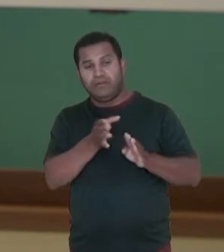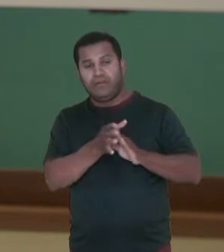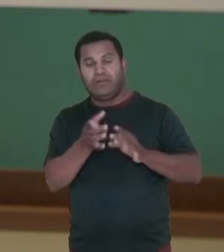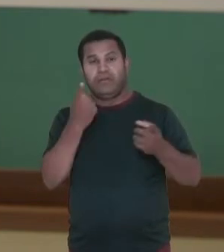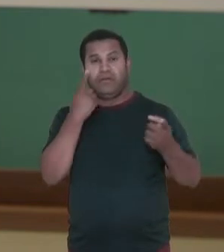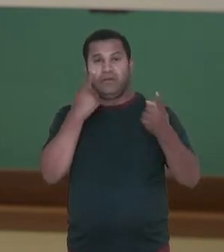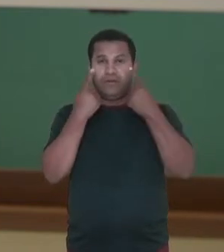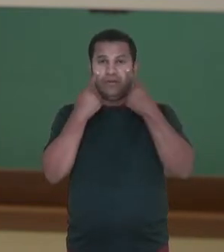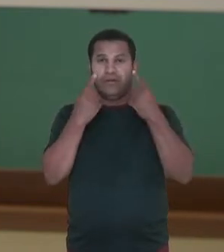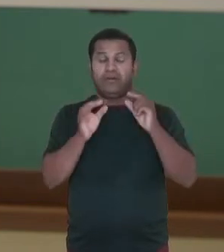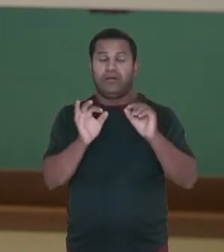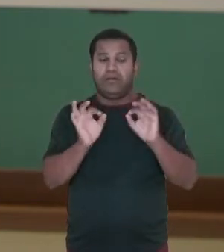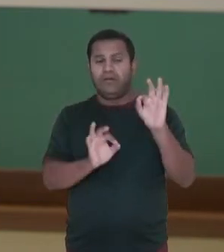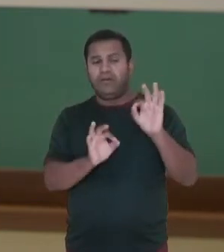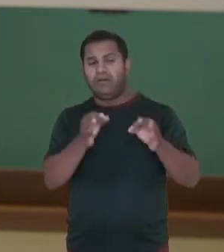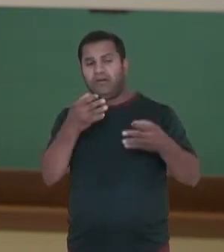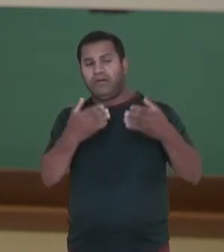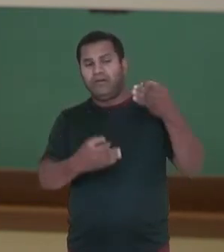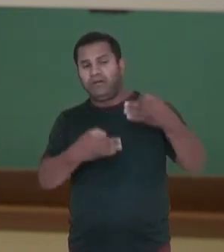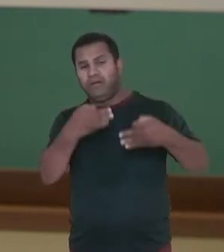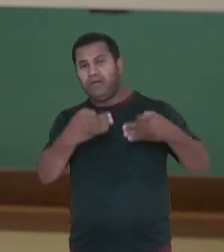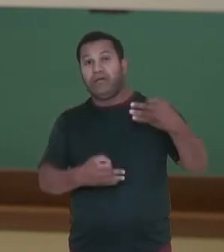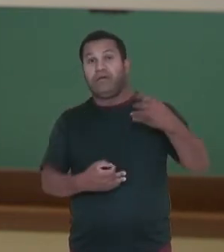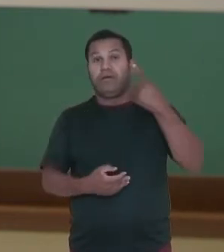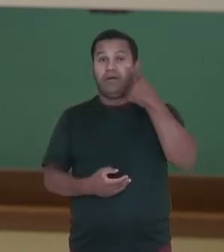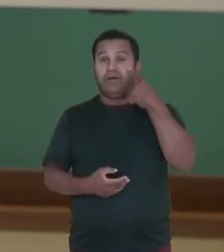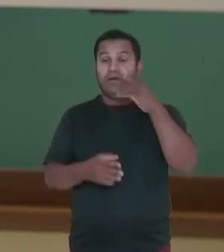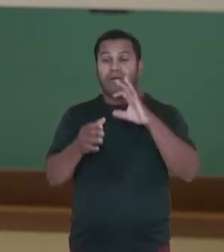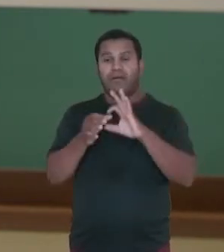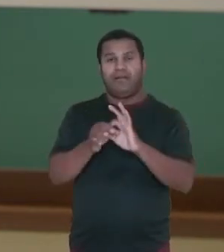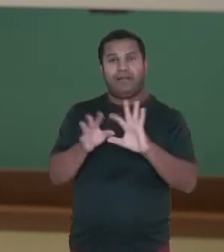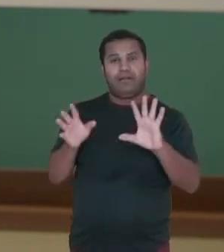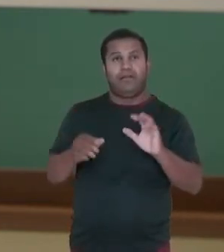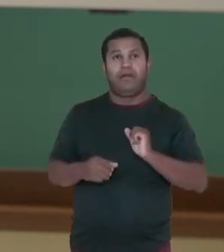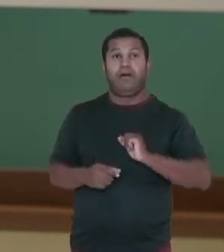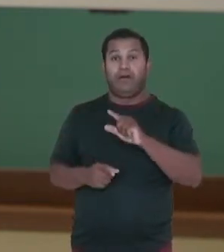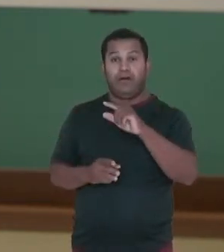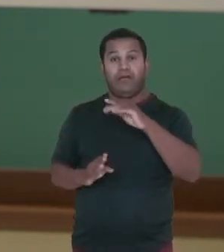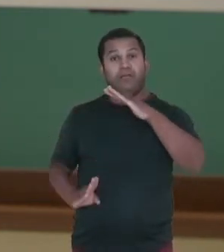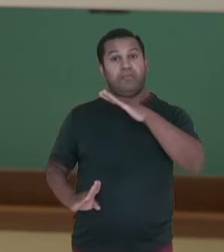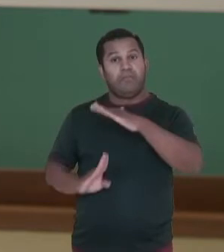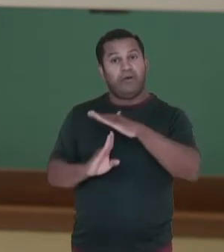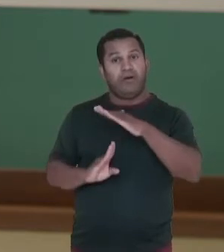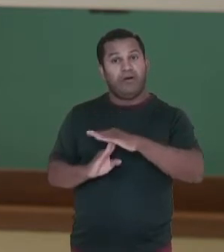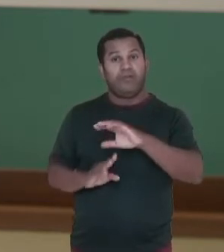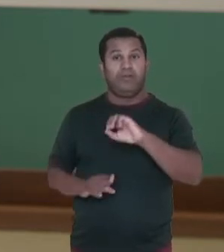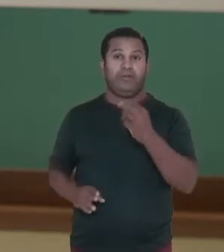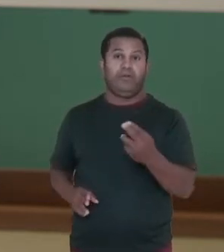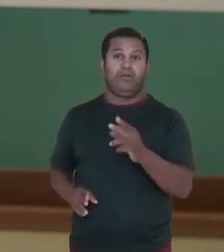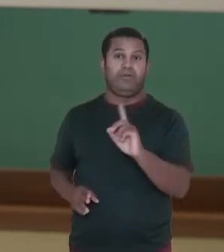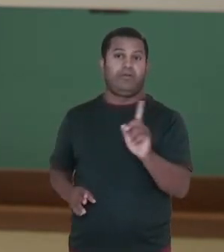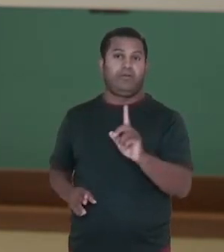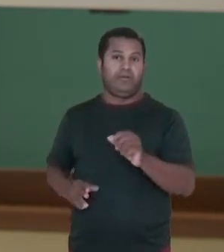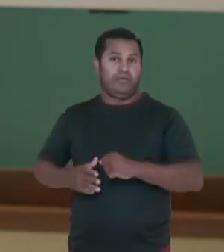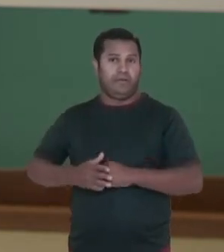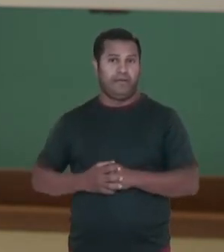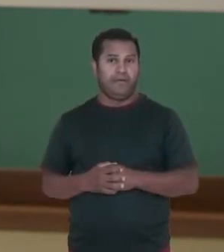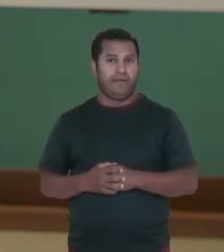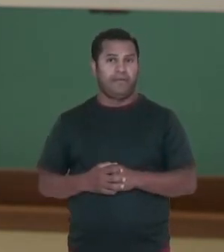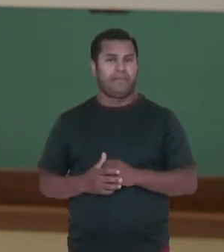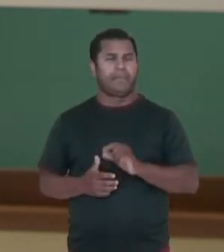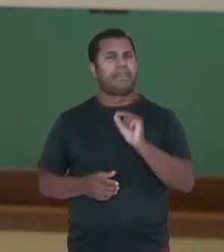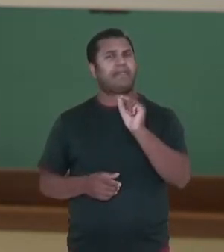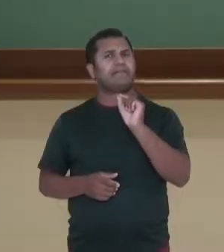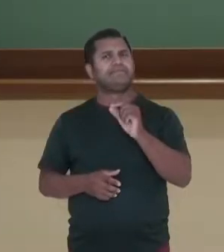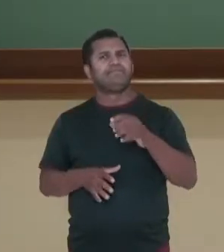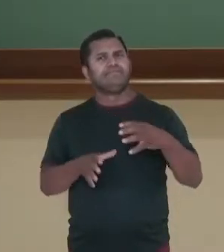ajudar a dizer, não, até aí você pode ou não? É a bioética. Quem que vai compor a bioética? São várias